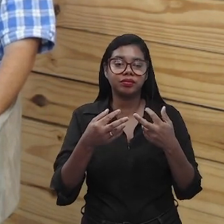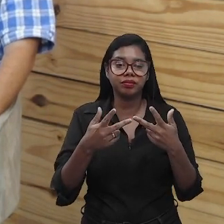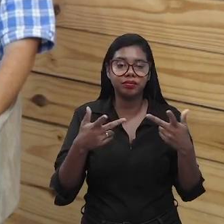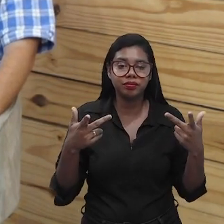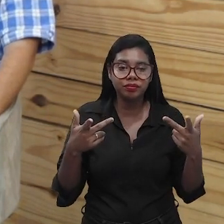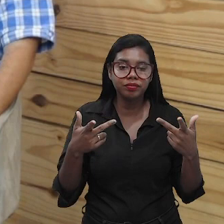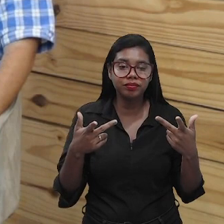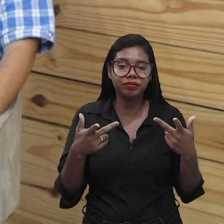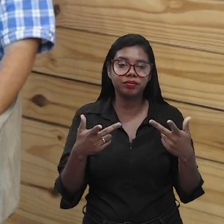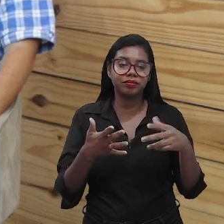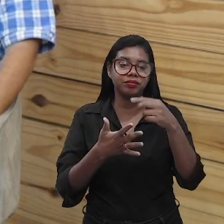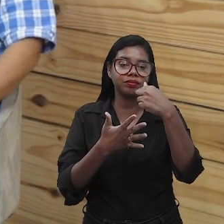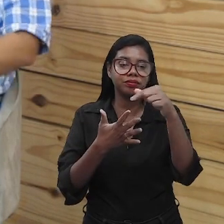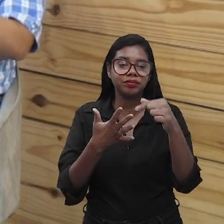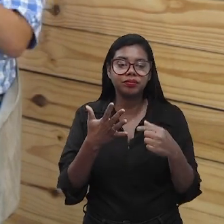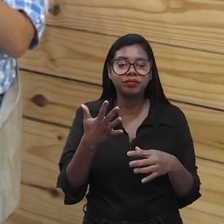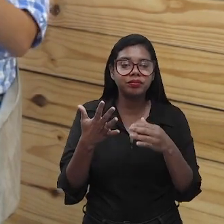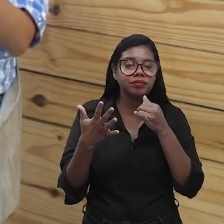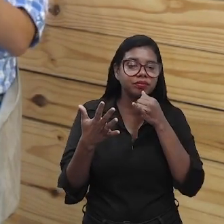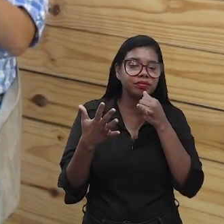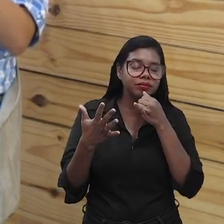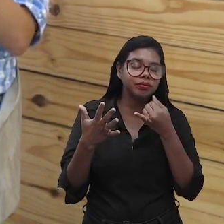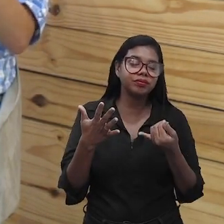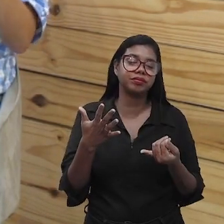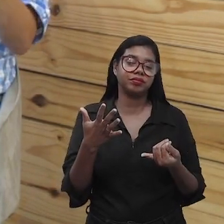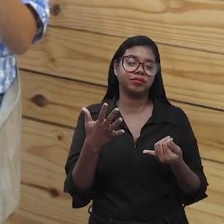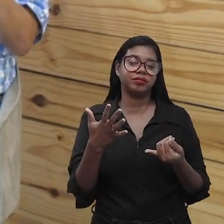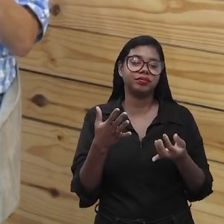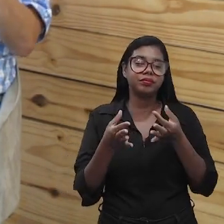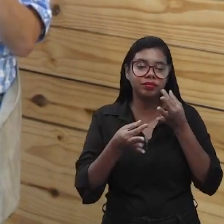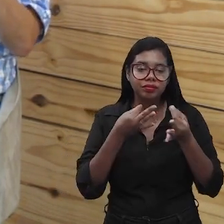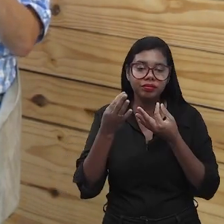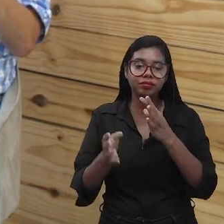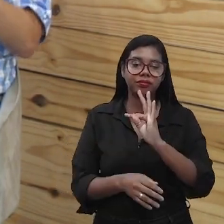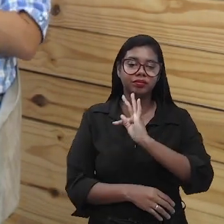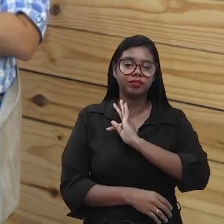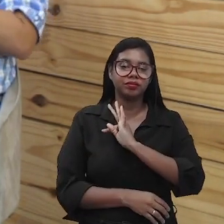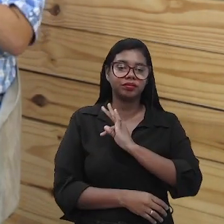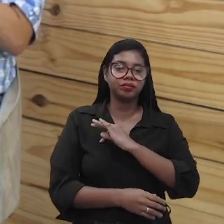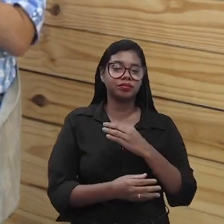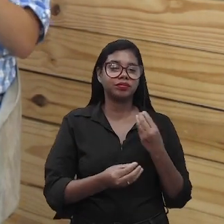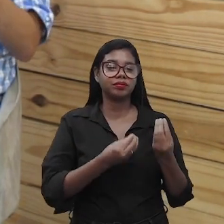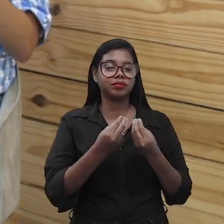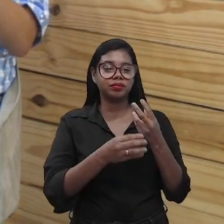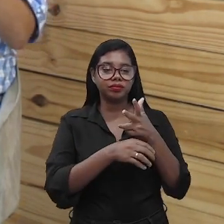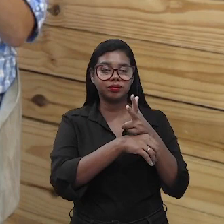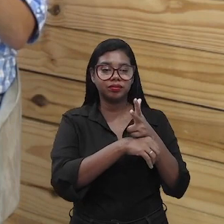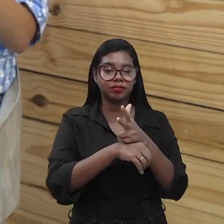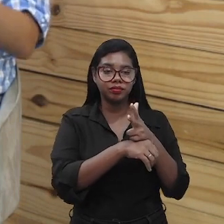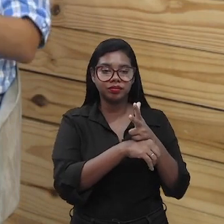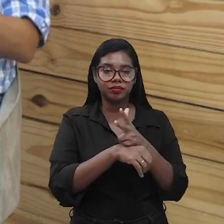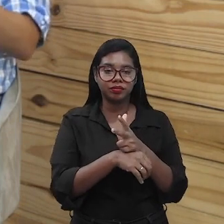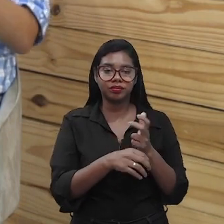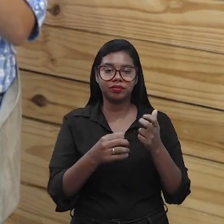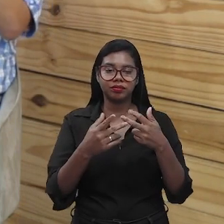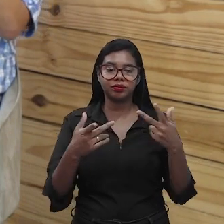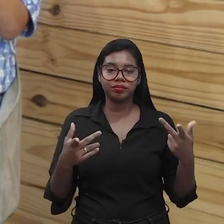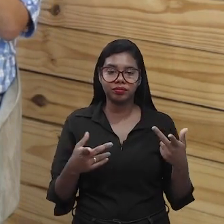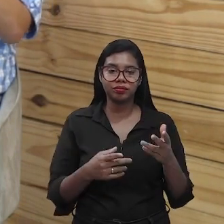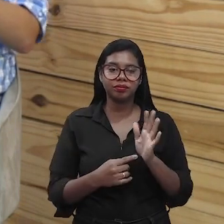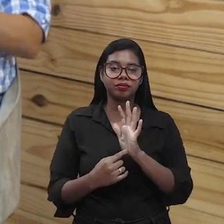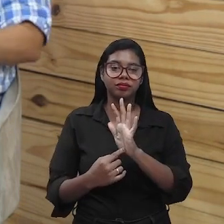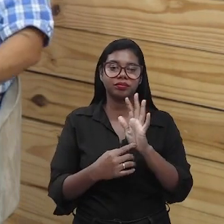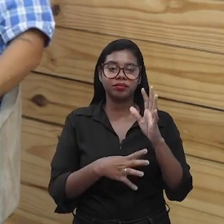dar dicas técnicas, por exemplo, de como lidar com câmeras, né? Então você estabelece o que é que você vai construir